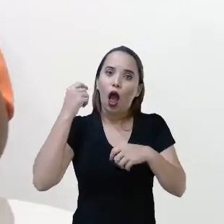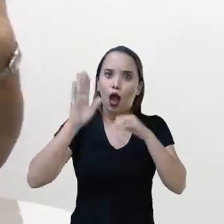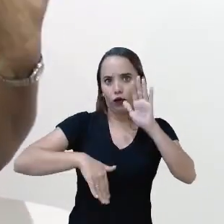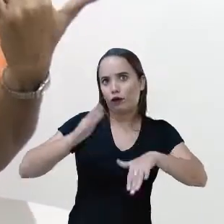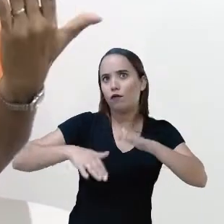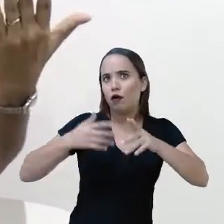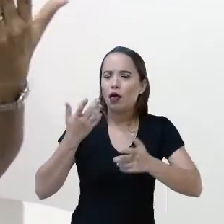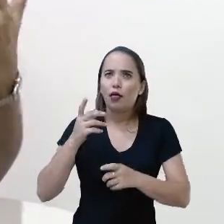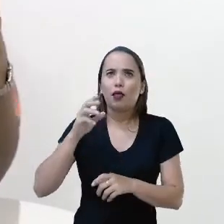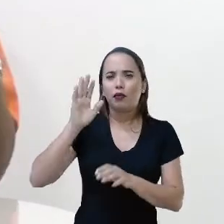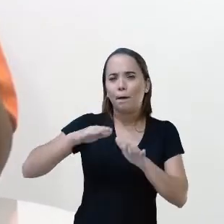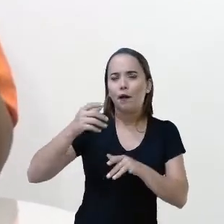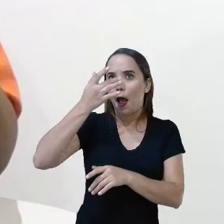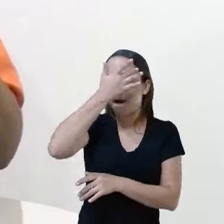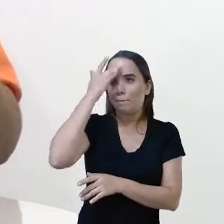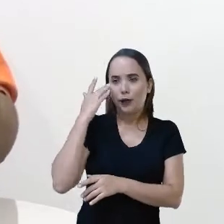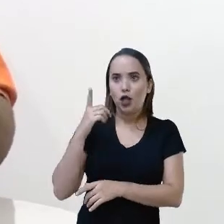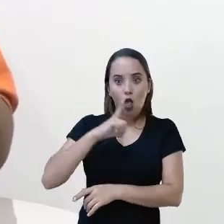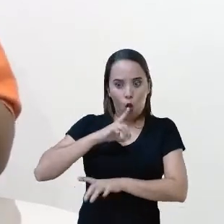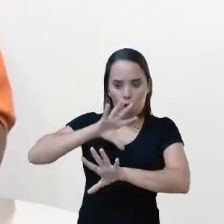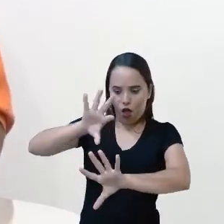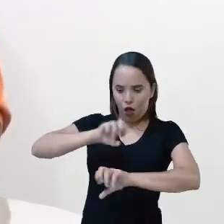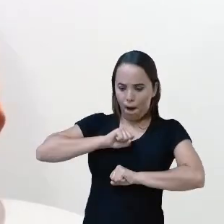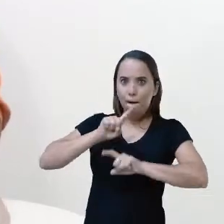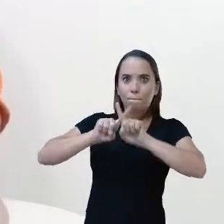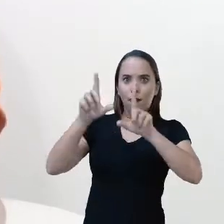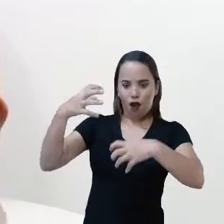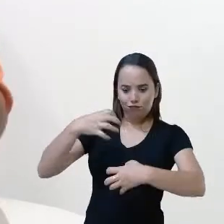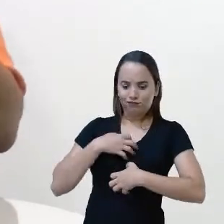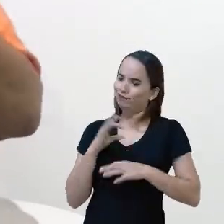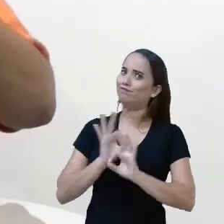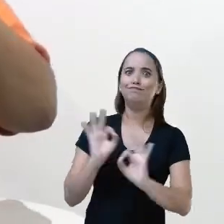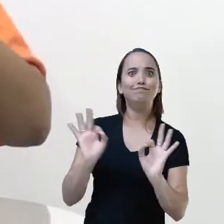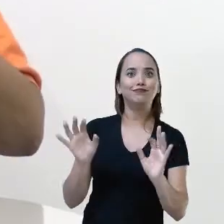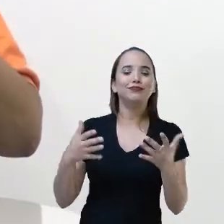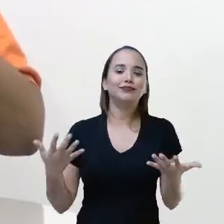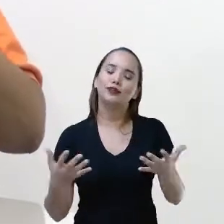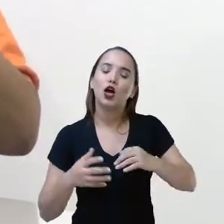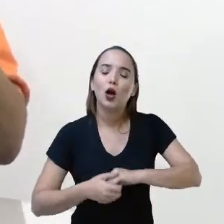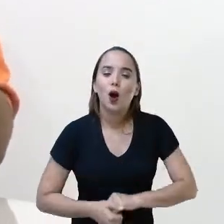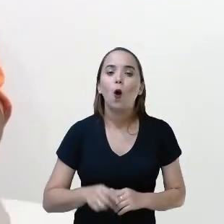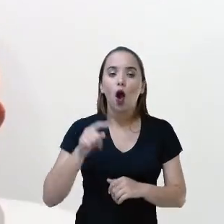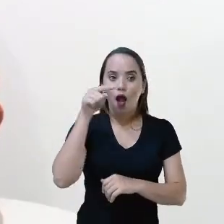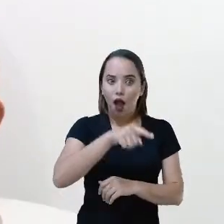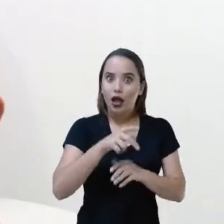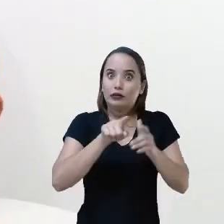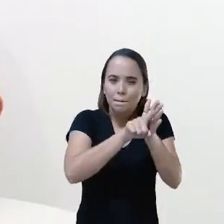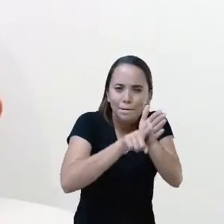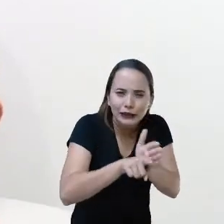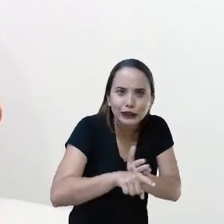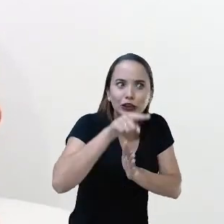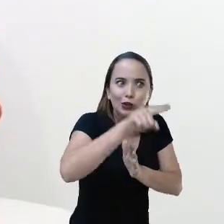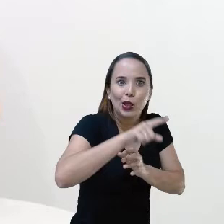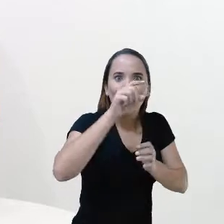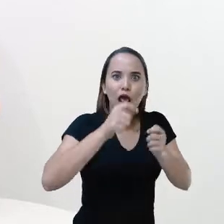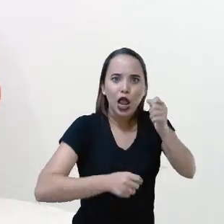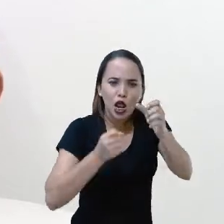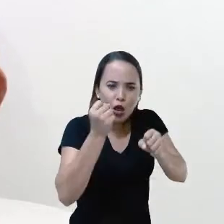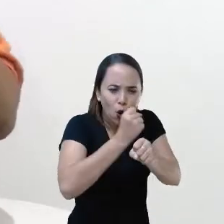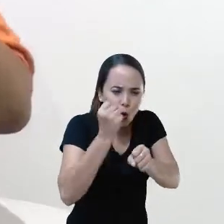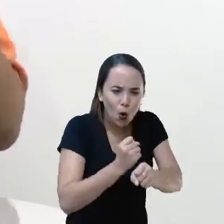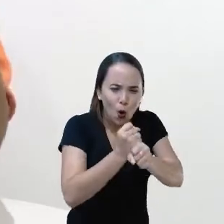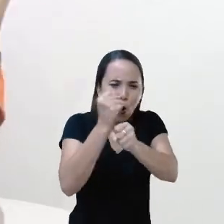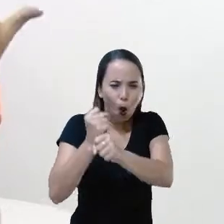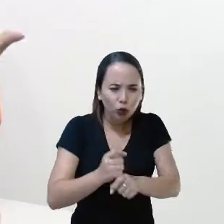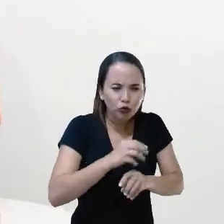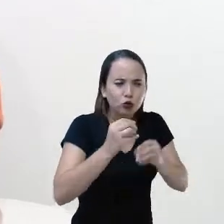hoje, assintomáticas, aquela coisa mais leve, ficavam bem. Então, com esses números, né, ele construía aqueles gráficos para poder